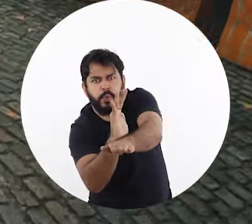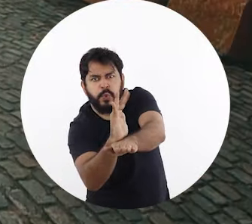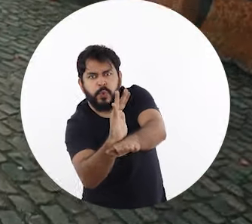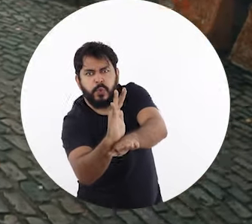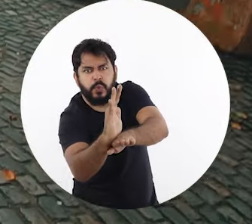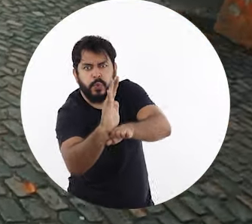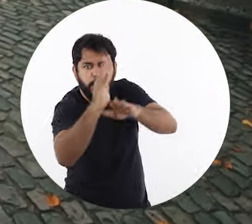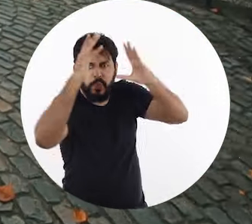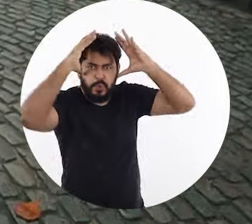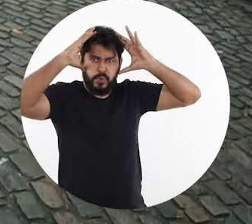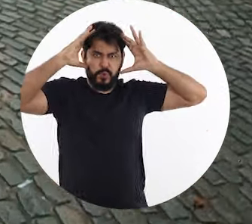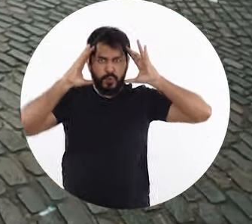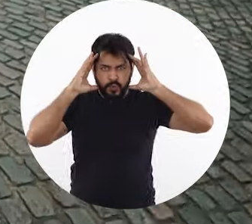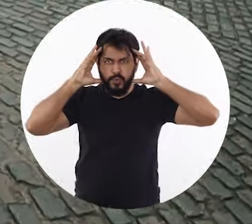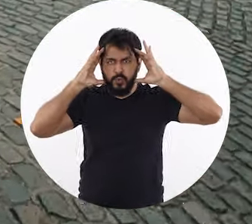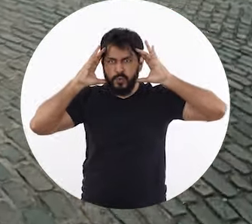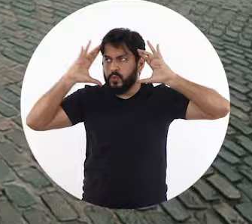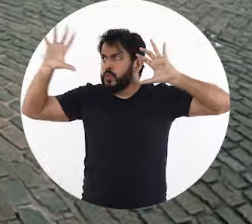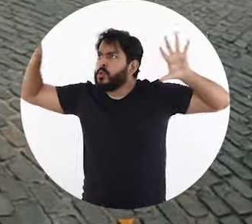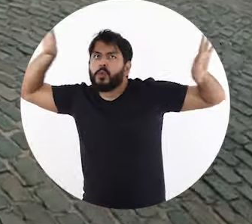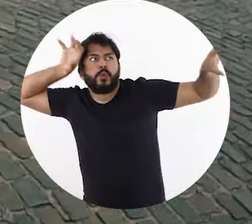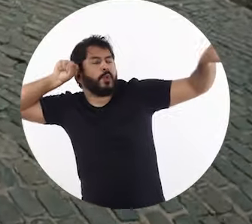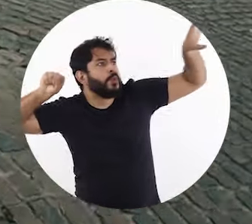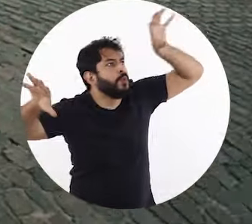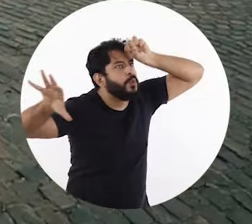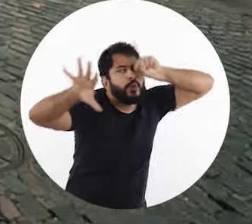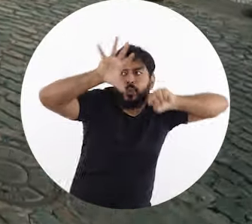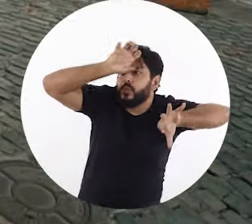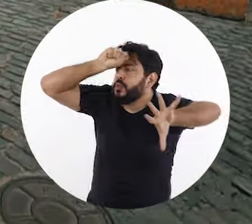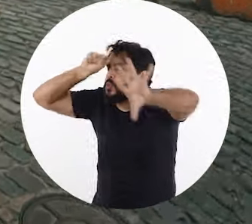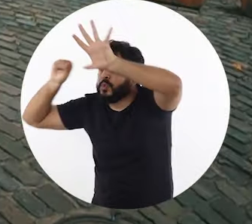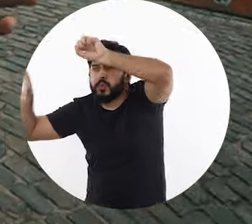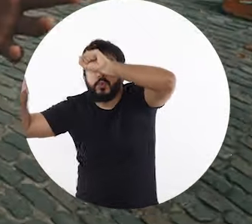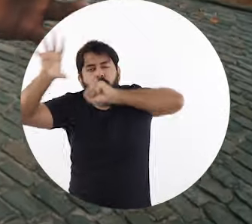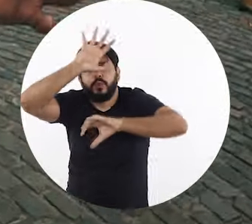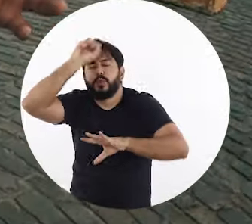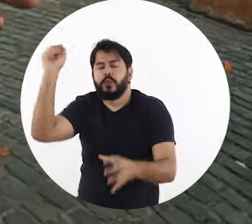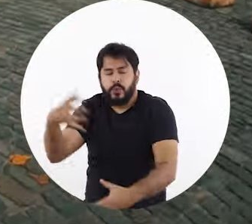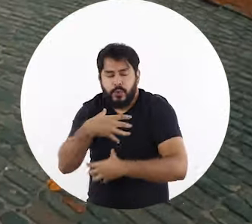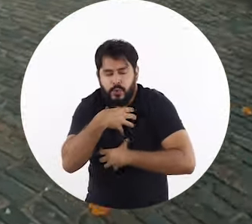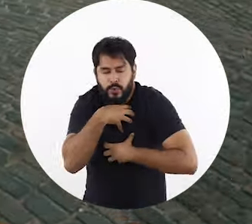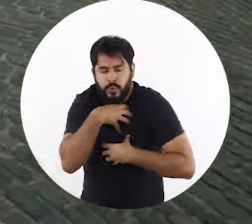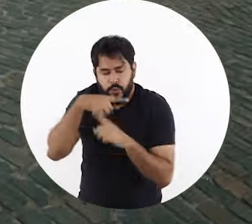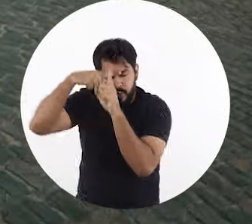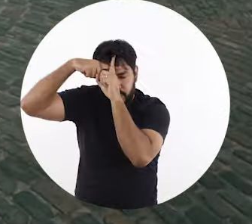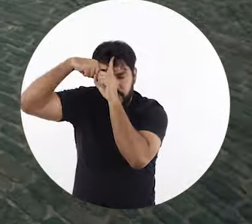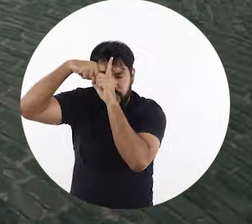só uma cabeça equilibrada em cima do corpo, procurando antenar boas vibrações,